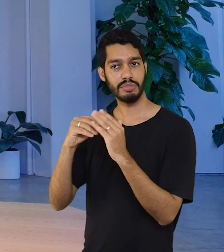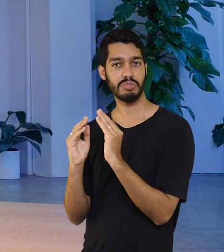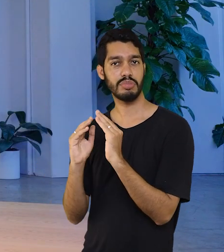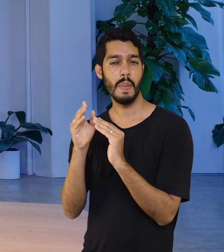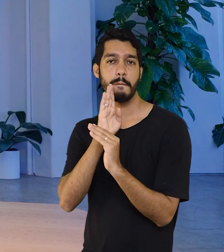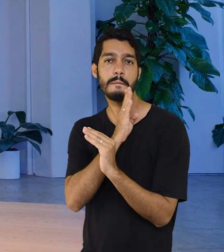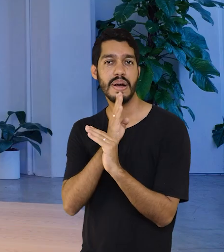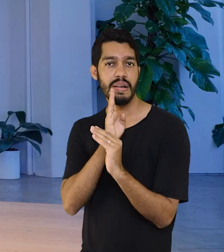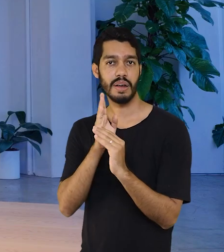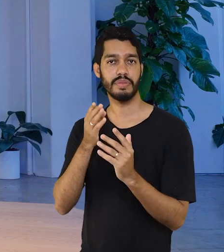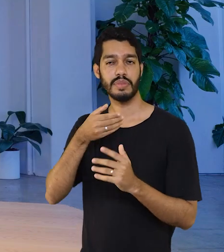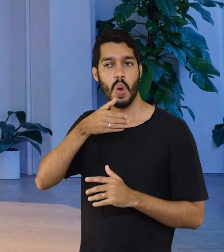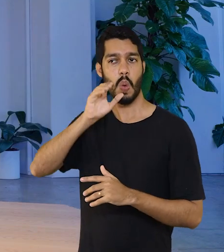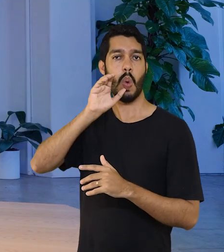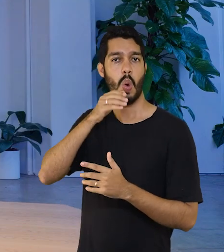tomando uma coca,